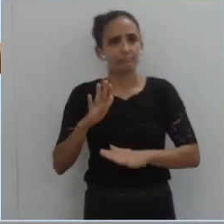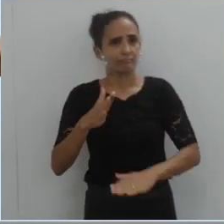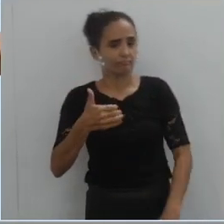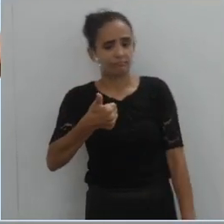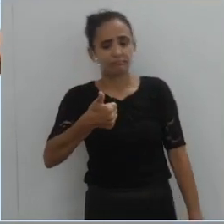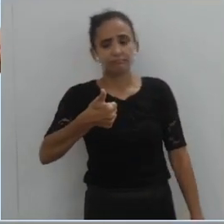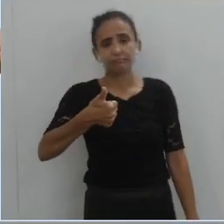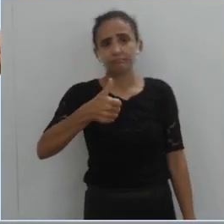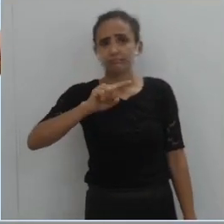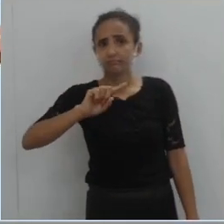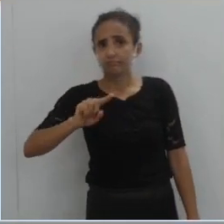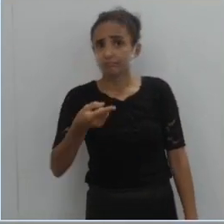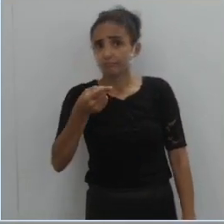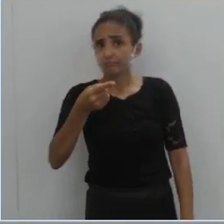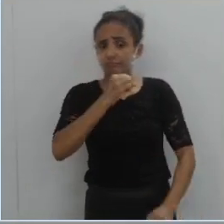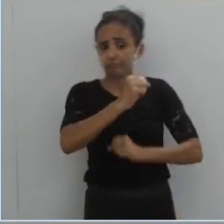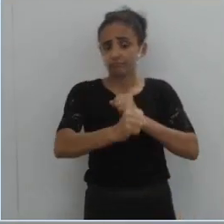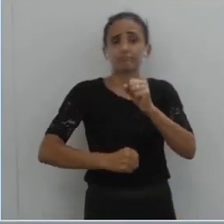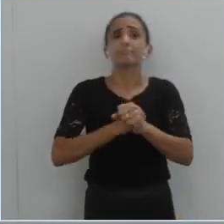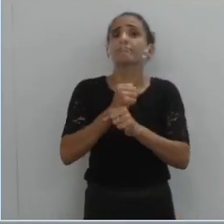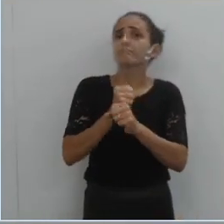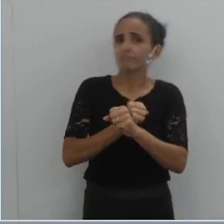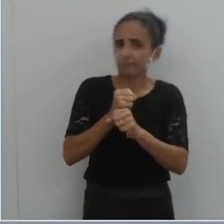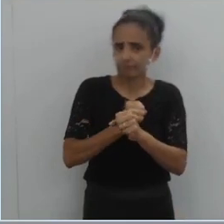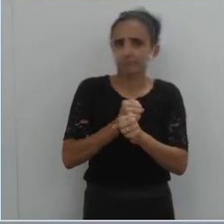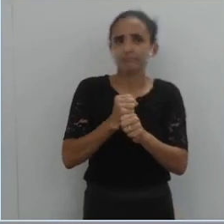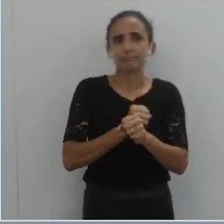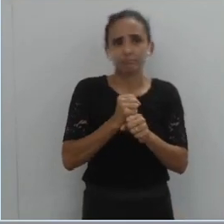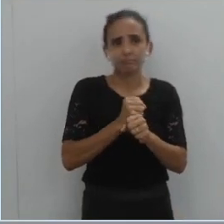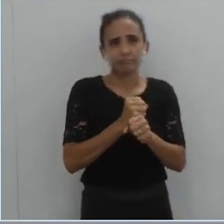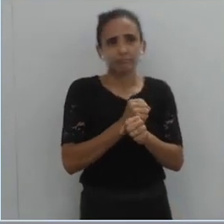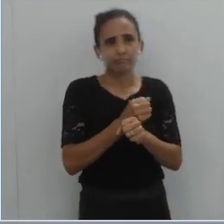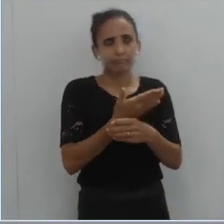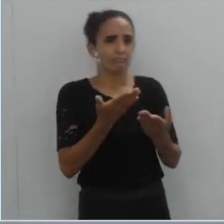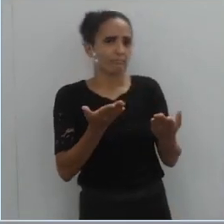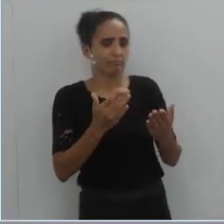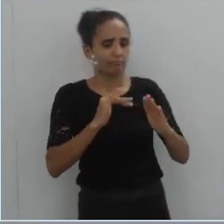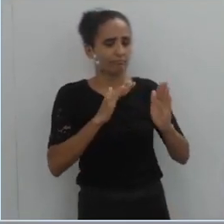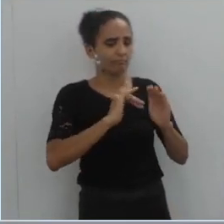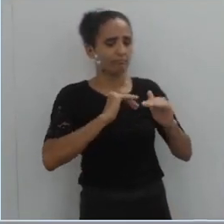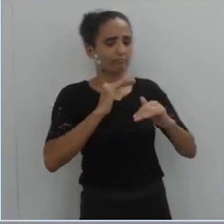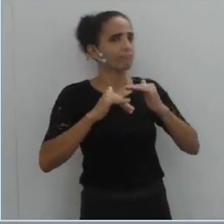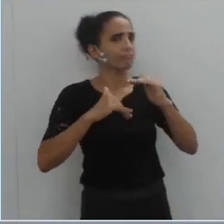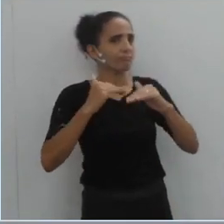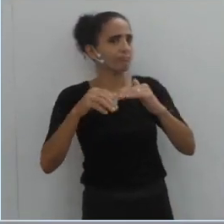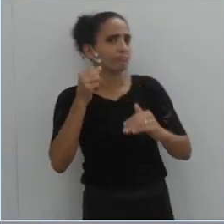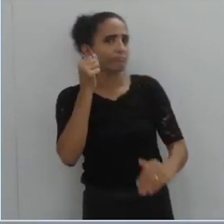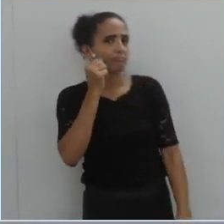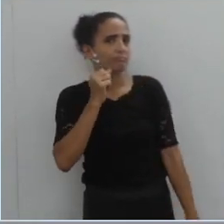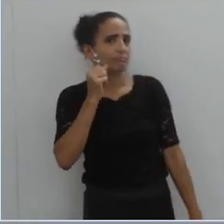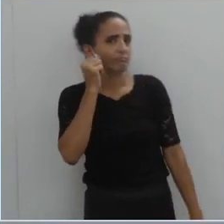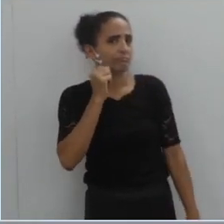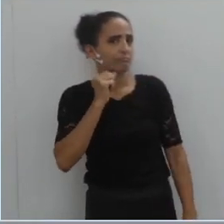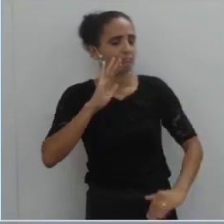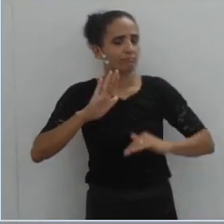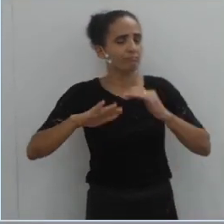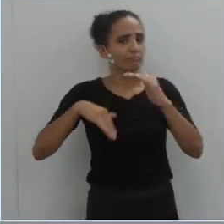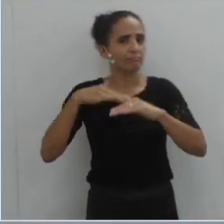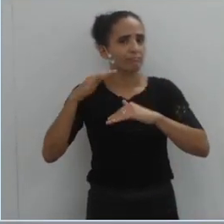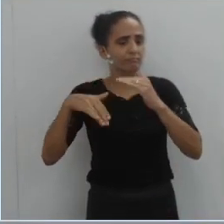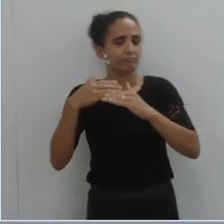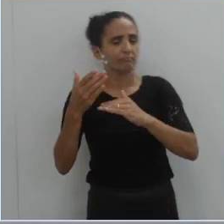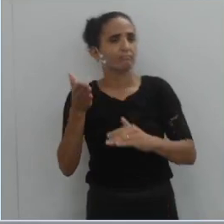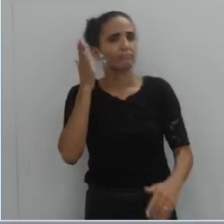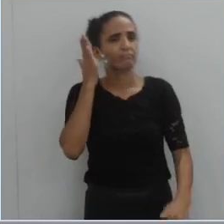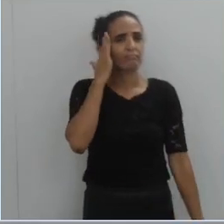anos, correto? 1000 anos. E dentro desses 1000 anos, a mulher ela vai começar a